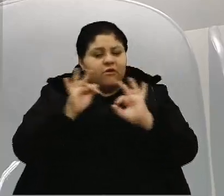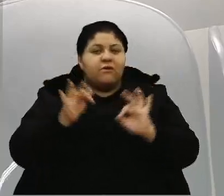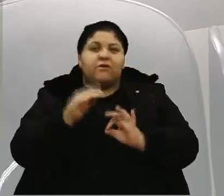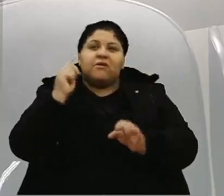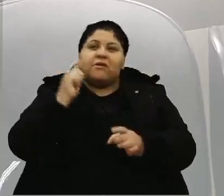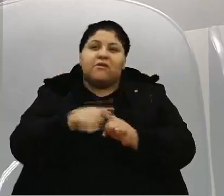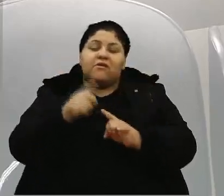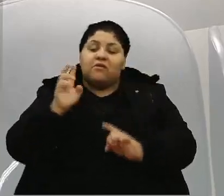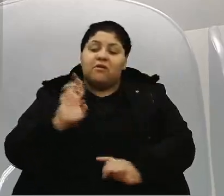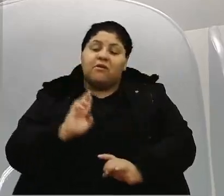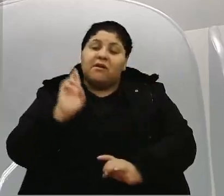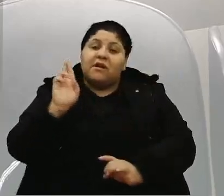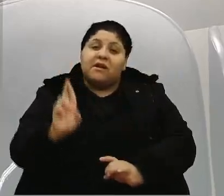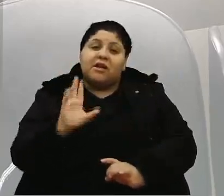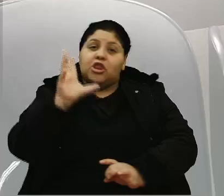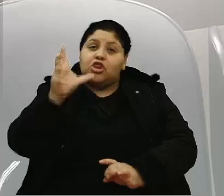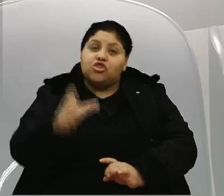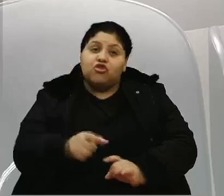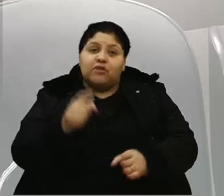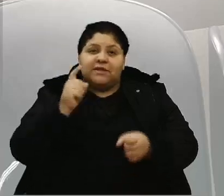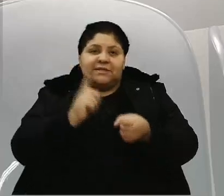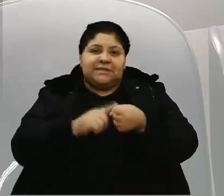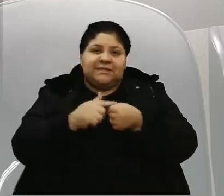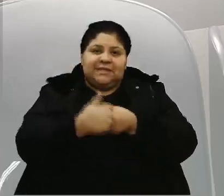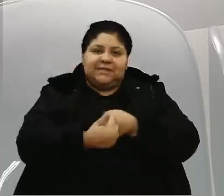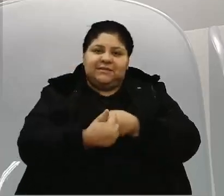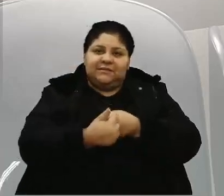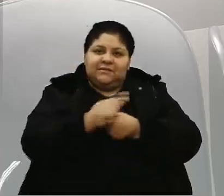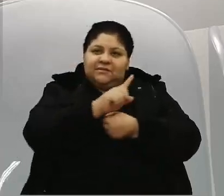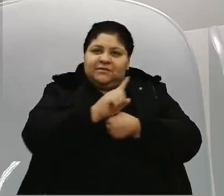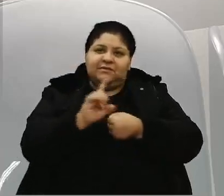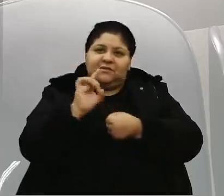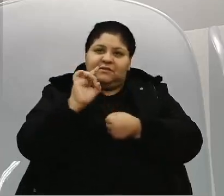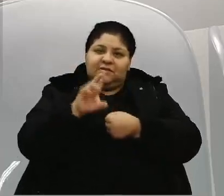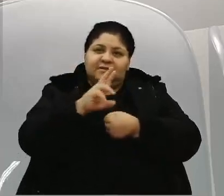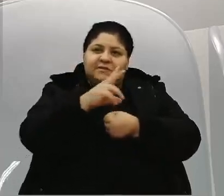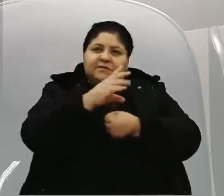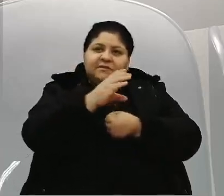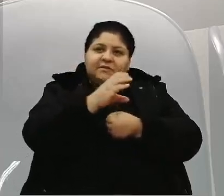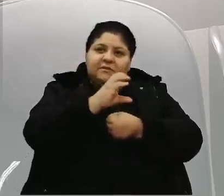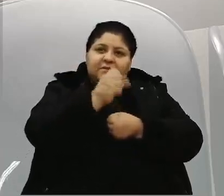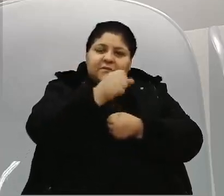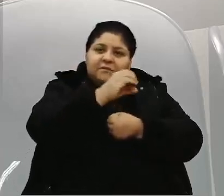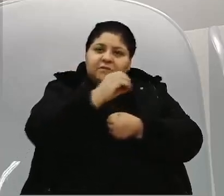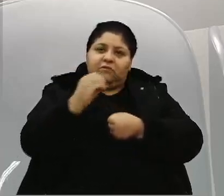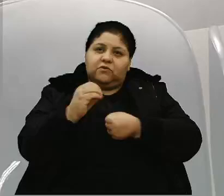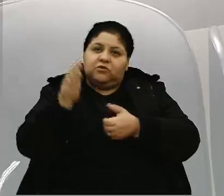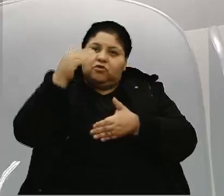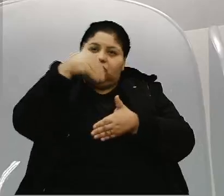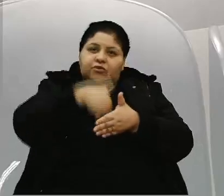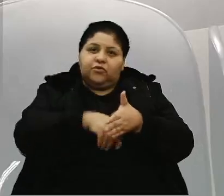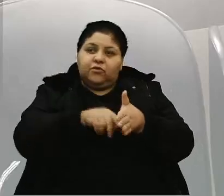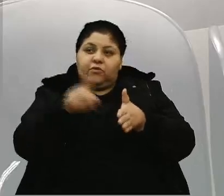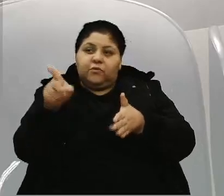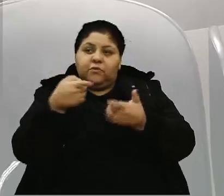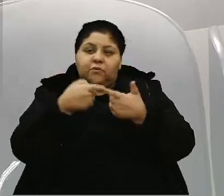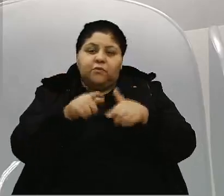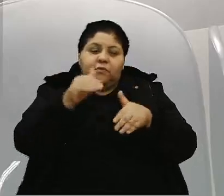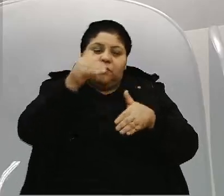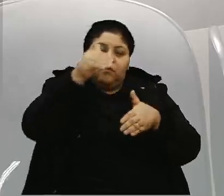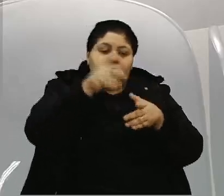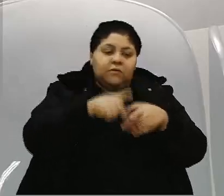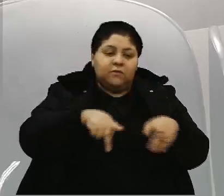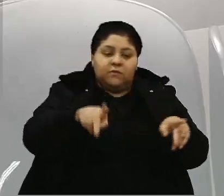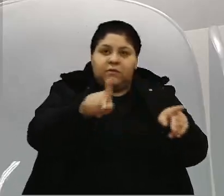eu represento toda a cidade. E não só os 800 votos de lá. Mas o povo de lá é uma